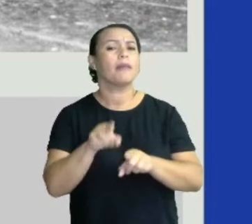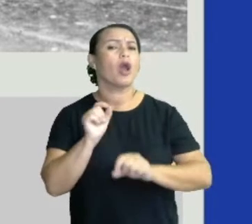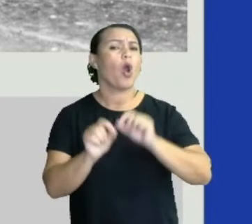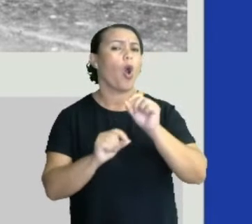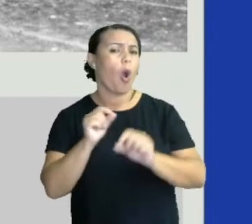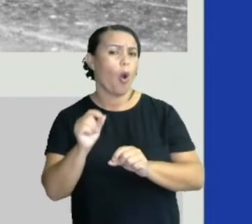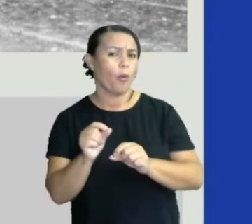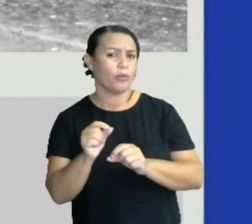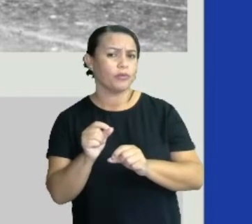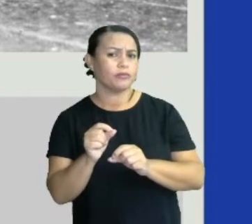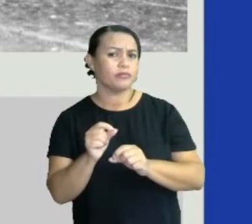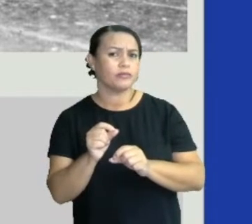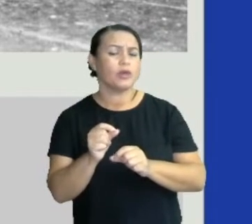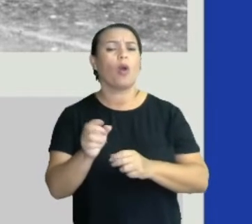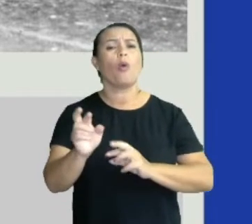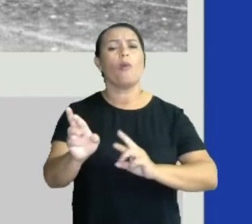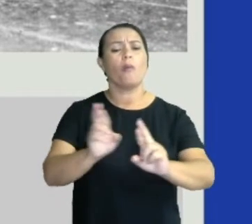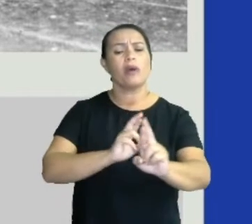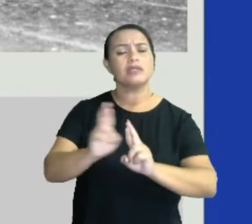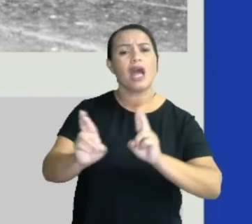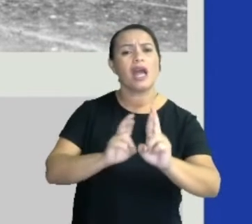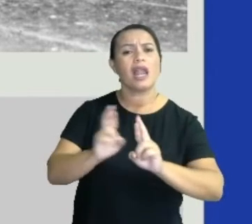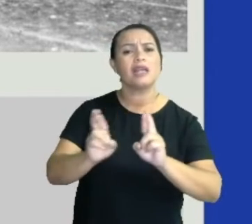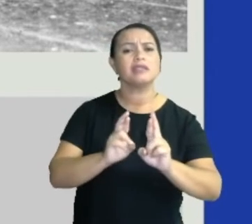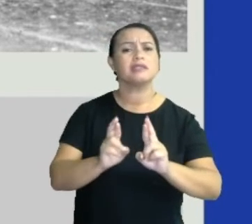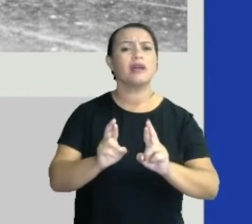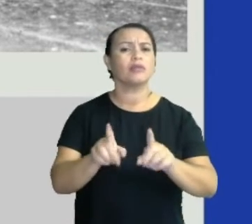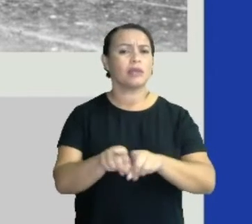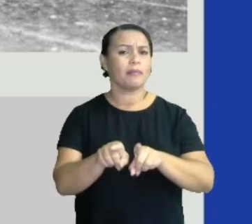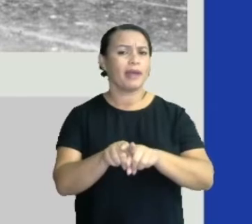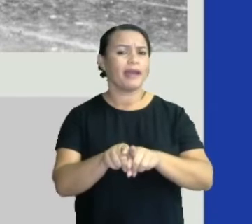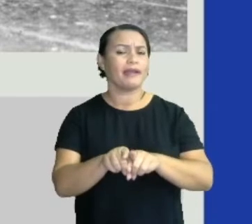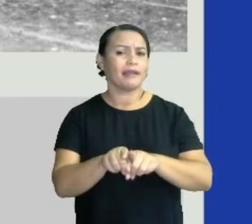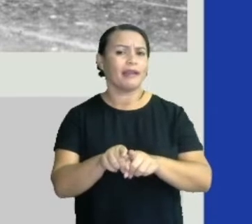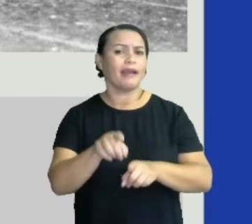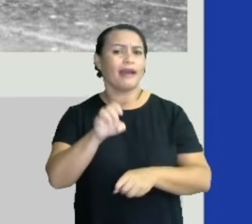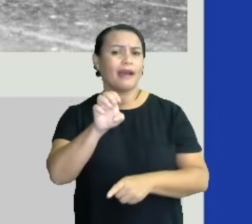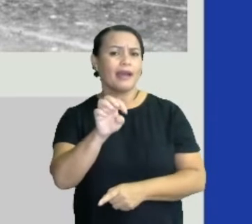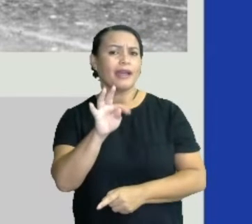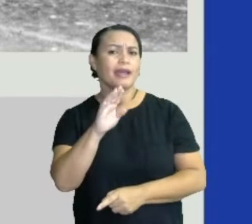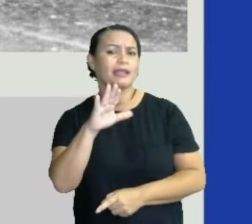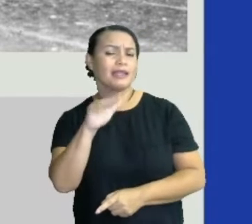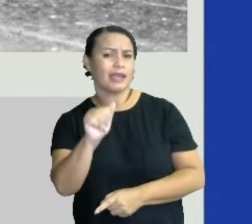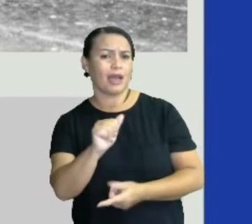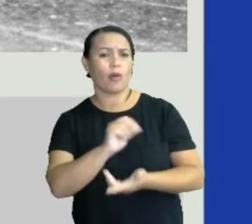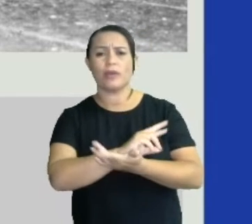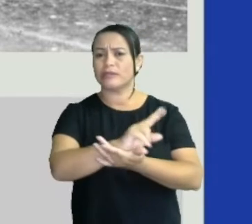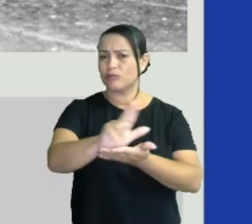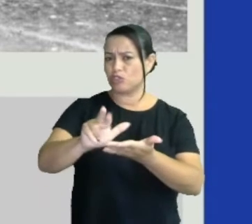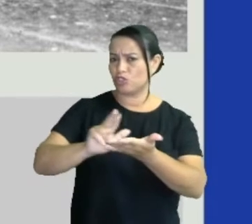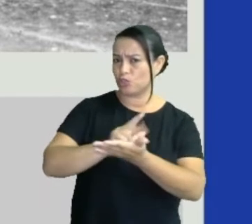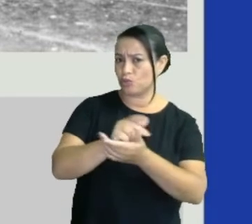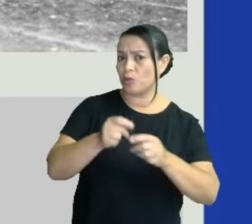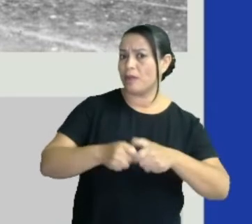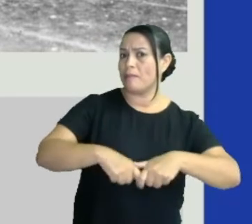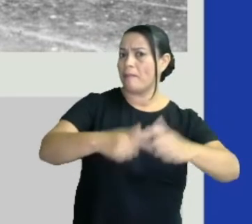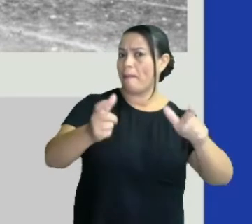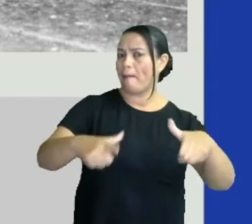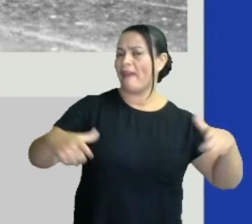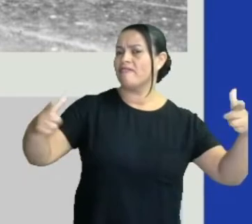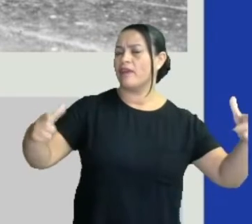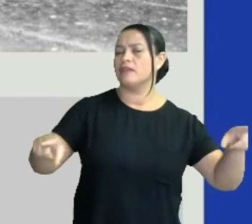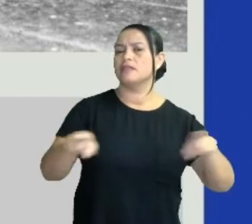também através dessa relação étnica do povo. A gente já viu, né, que ela é vasta e diversa,